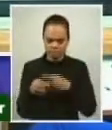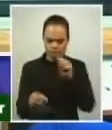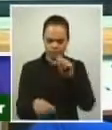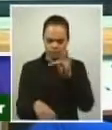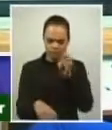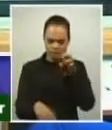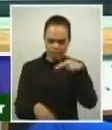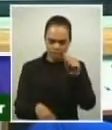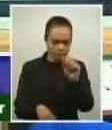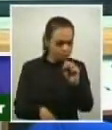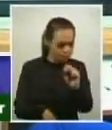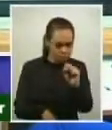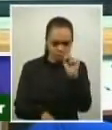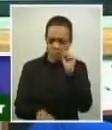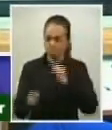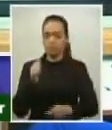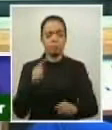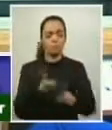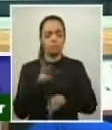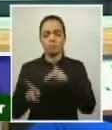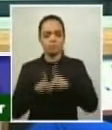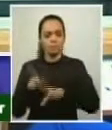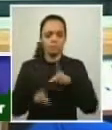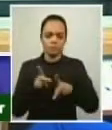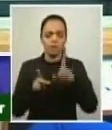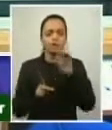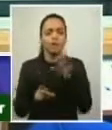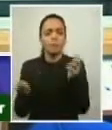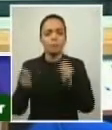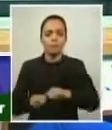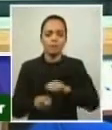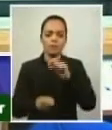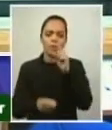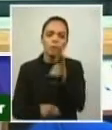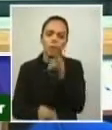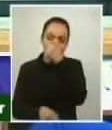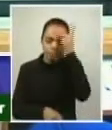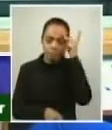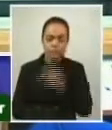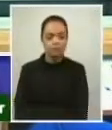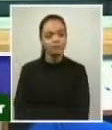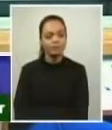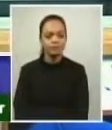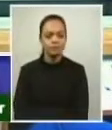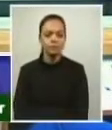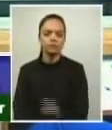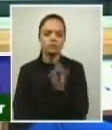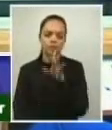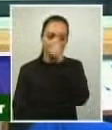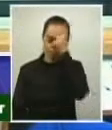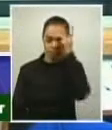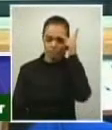era estritamente era muito restrita Espírita mente destinada